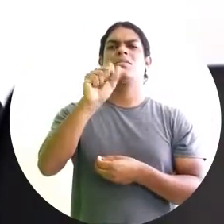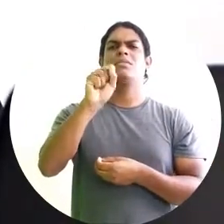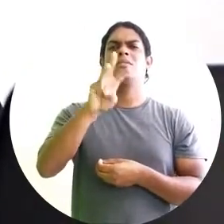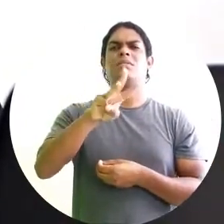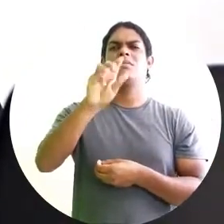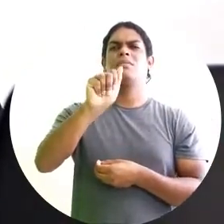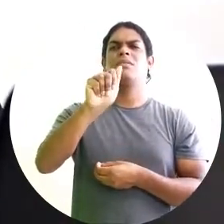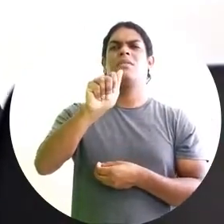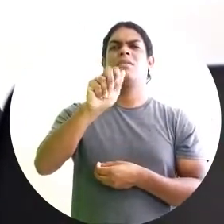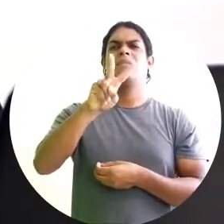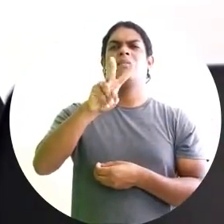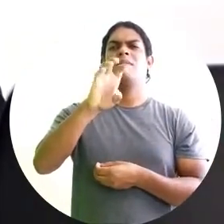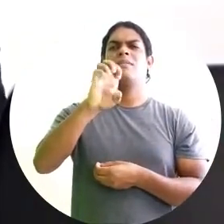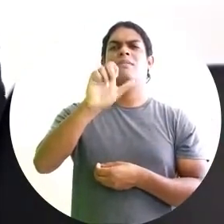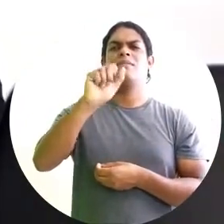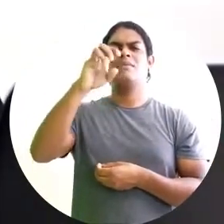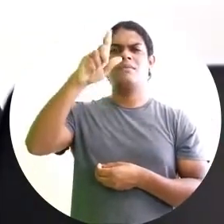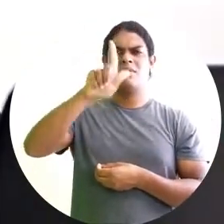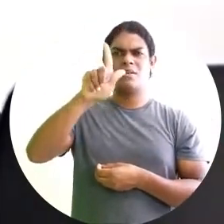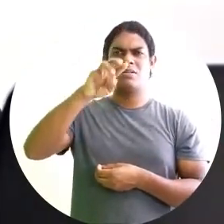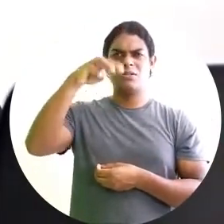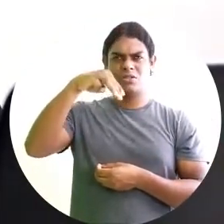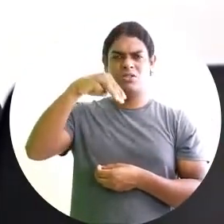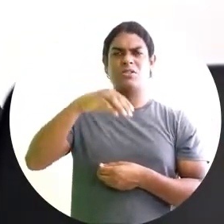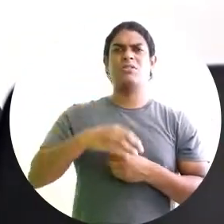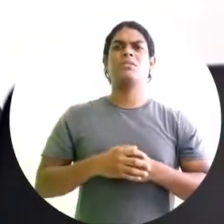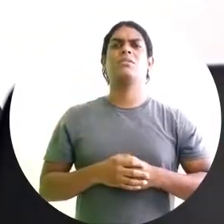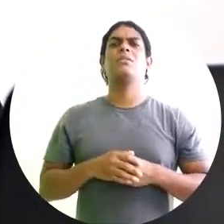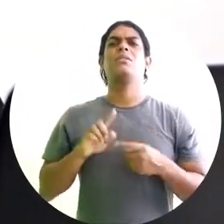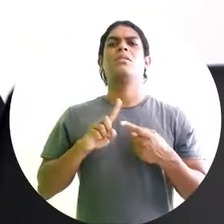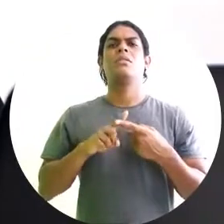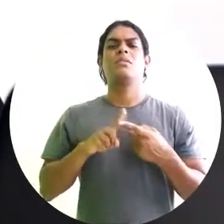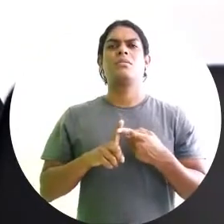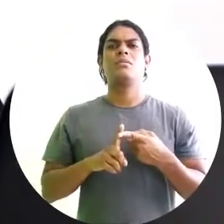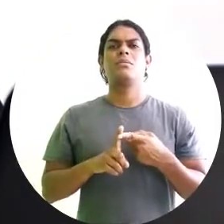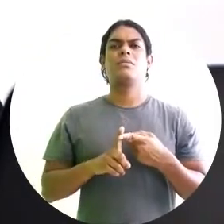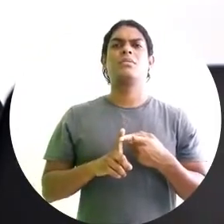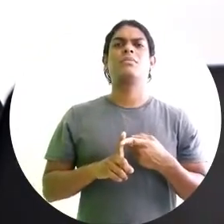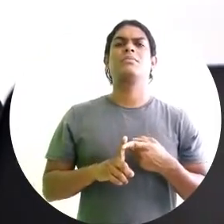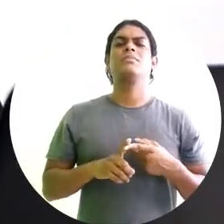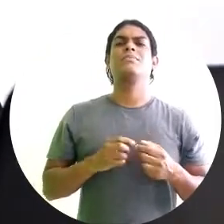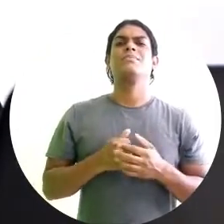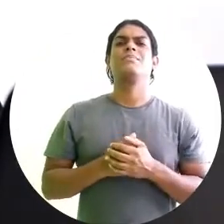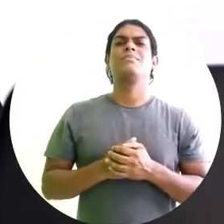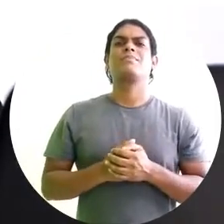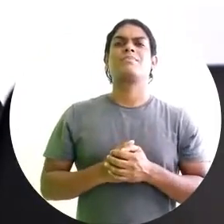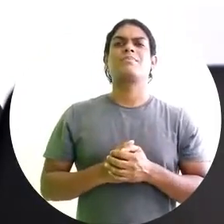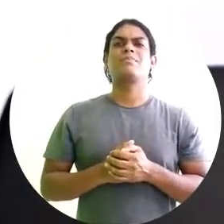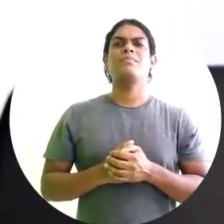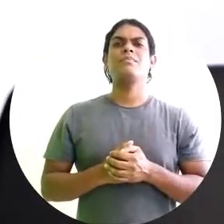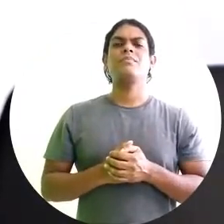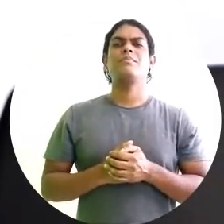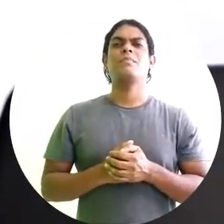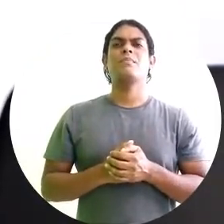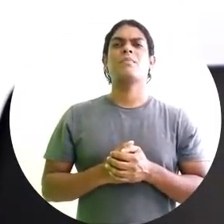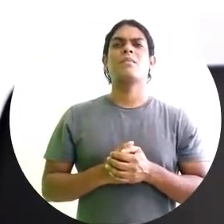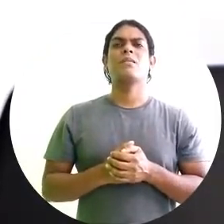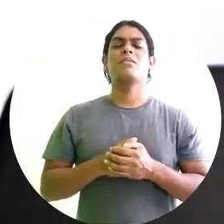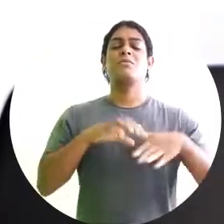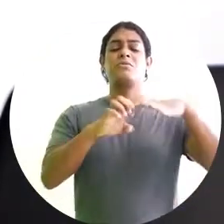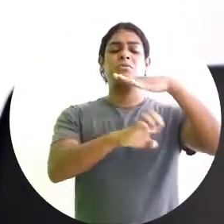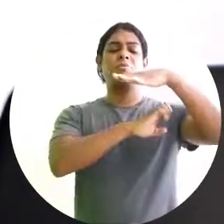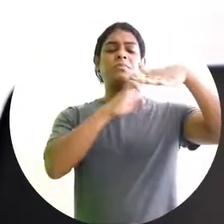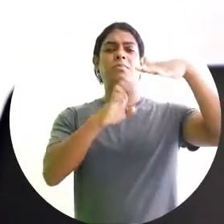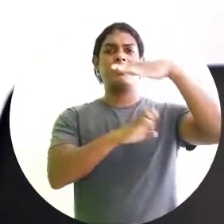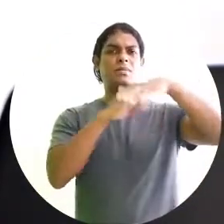Ford, assim podemos dizer com a Microsoft, nós temos que flexibilizar as relações trabalhistas. Por quê? Porque elas são poderosas